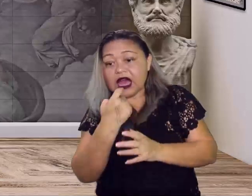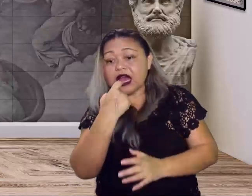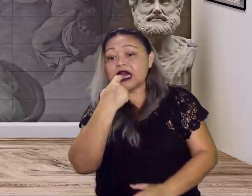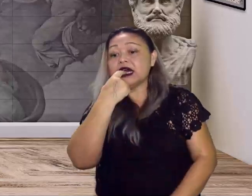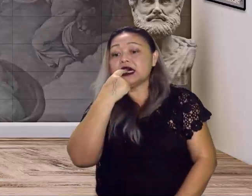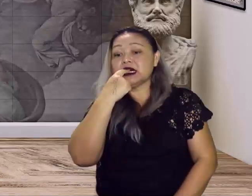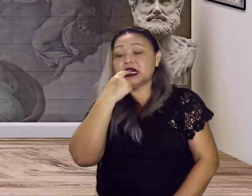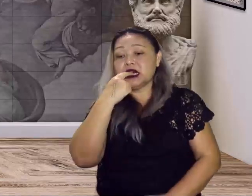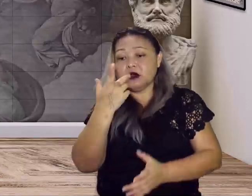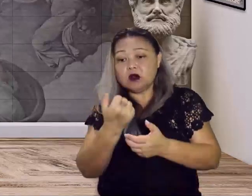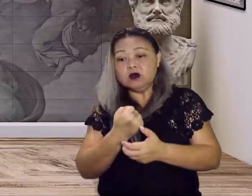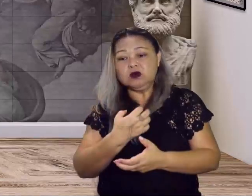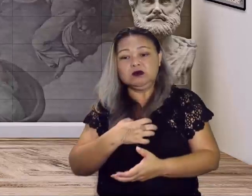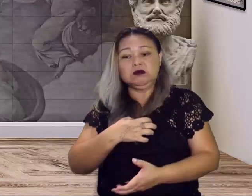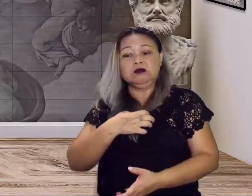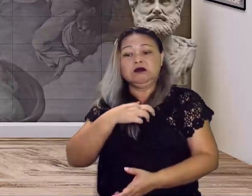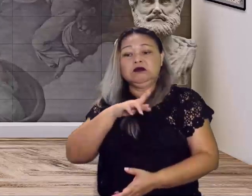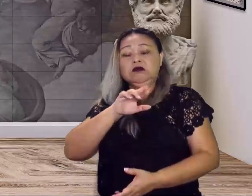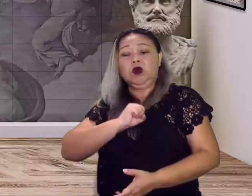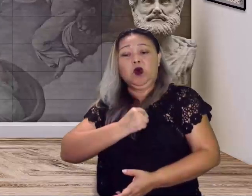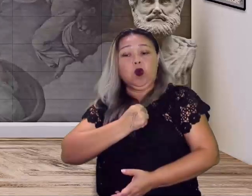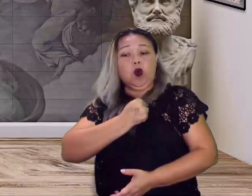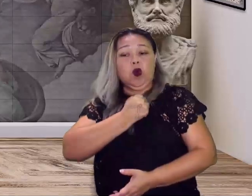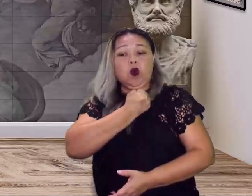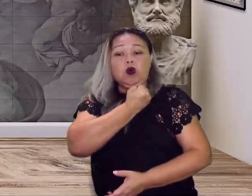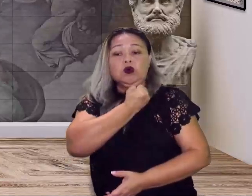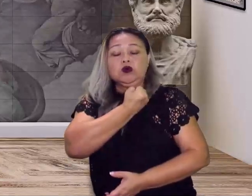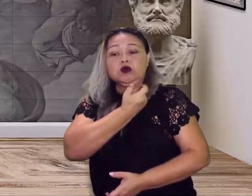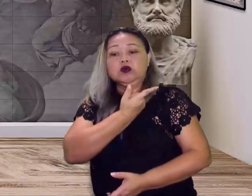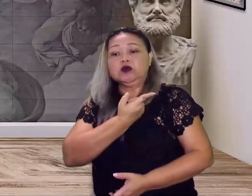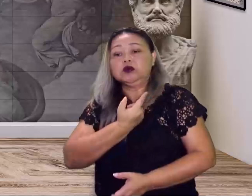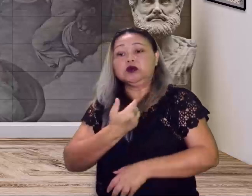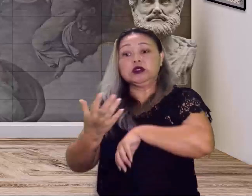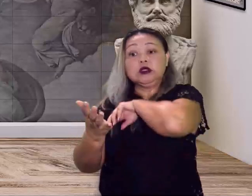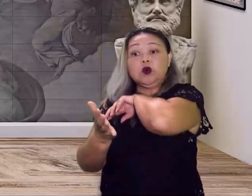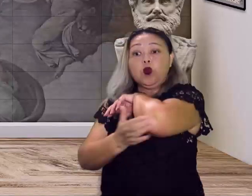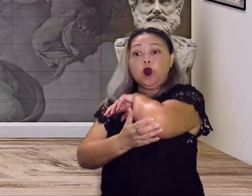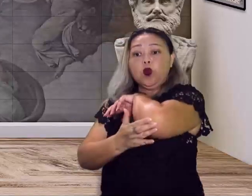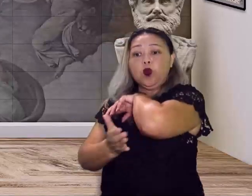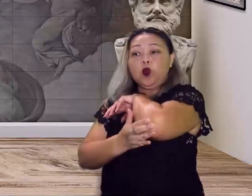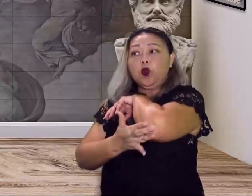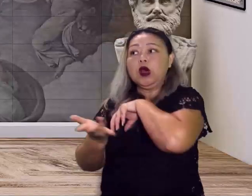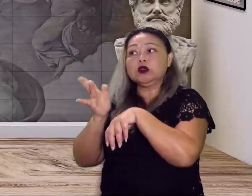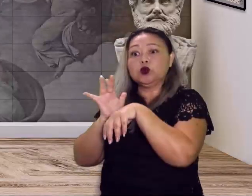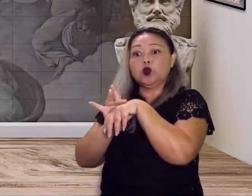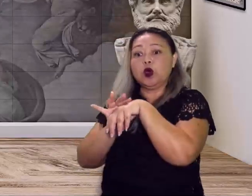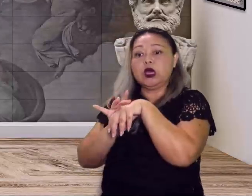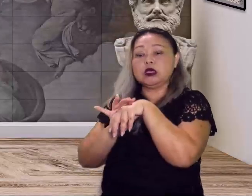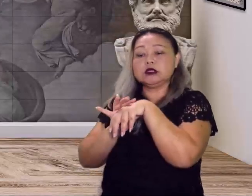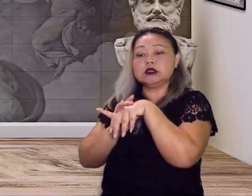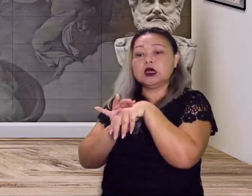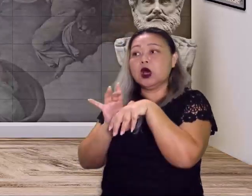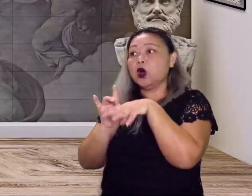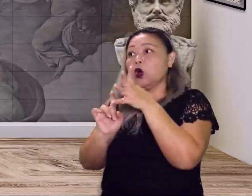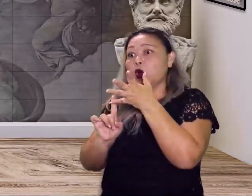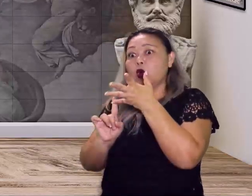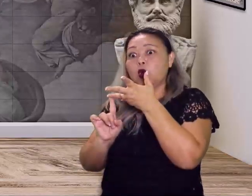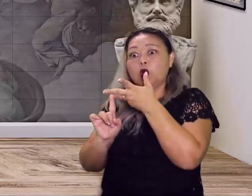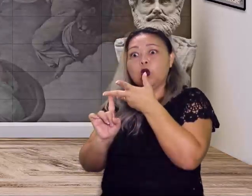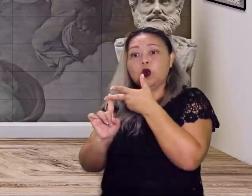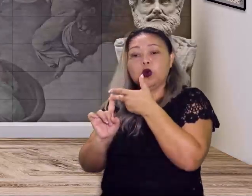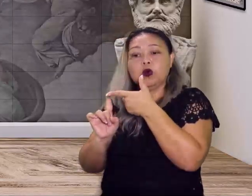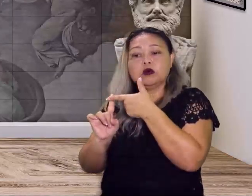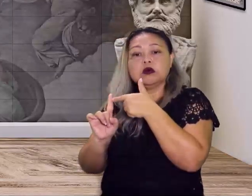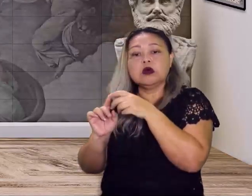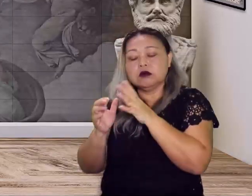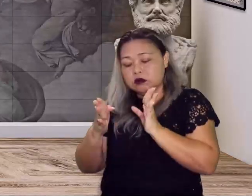inveja, o rancor, o ódio, os ciúmes, as doenças, todo tipo de mal.